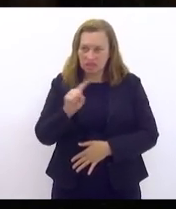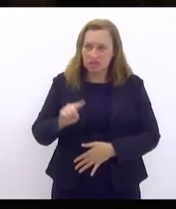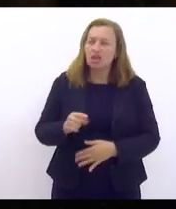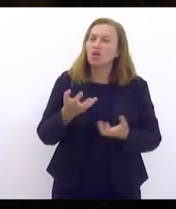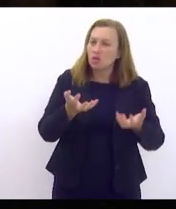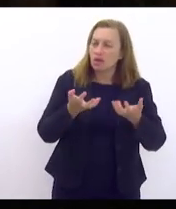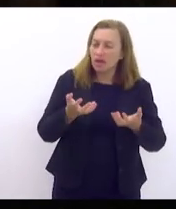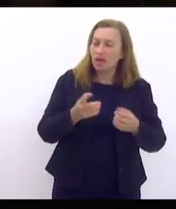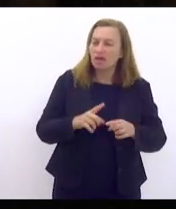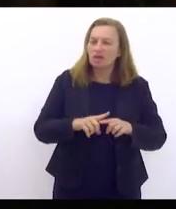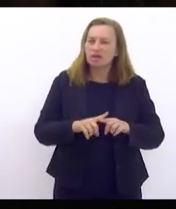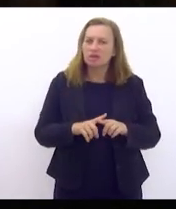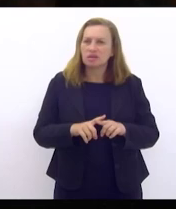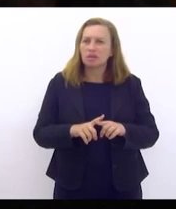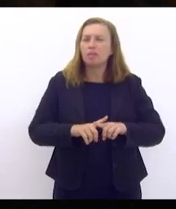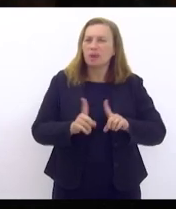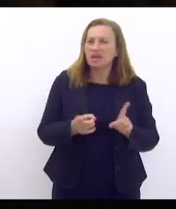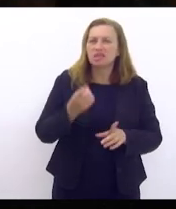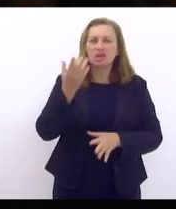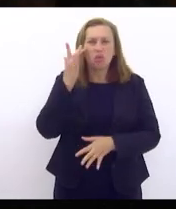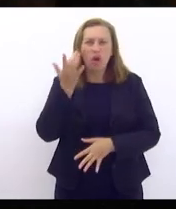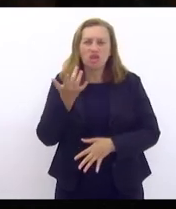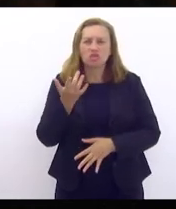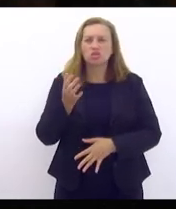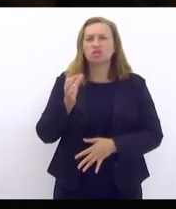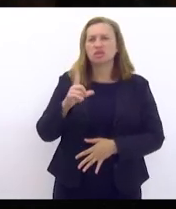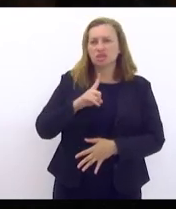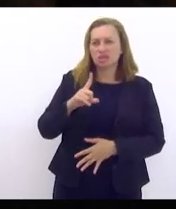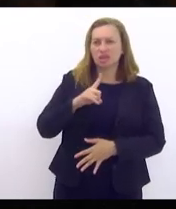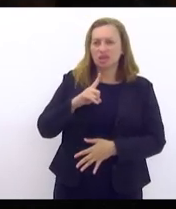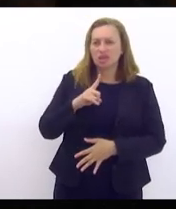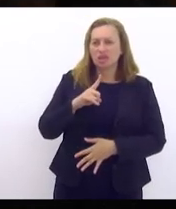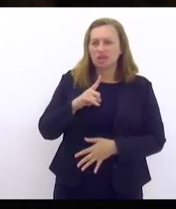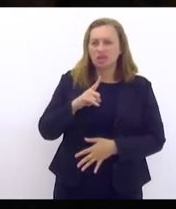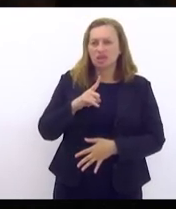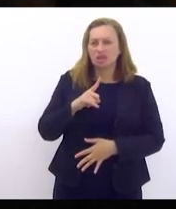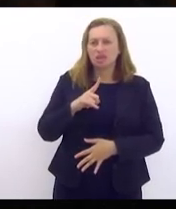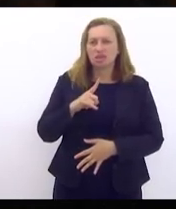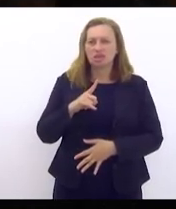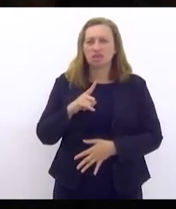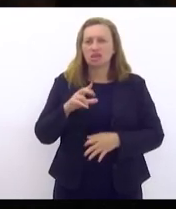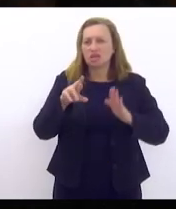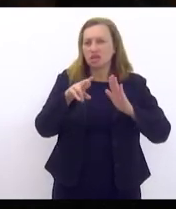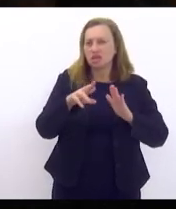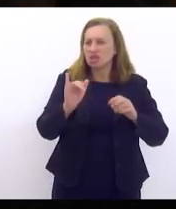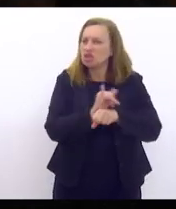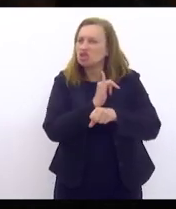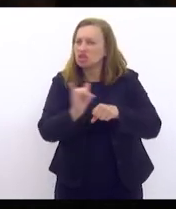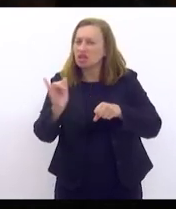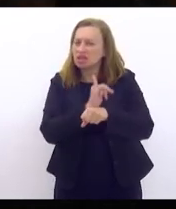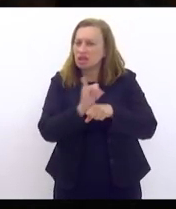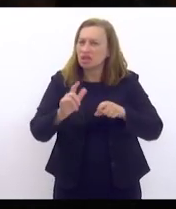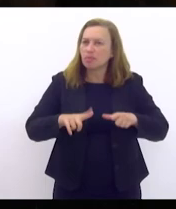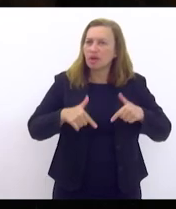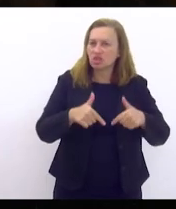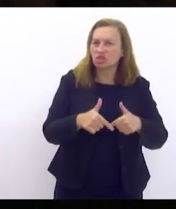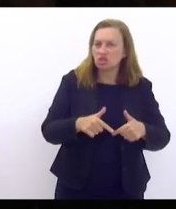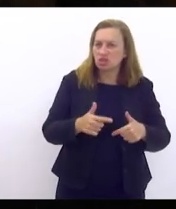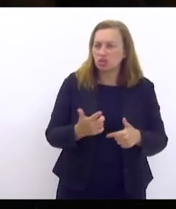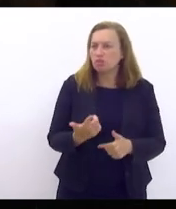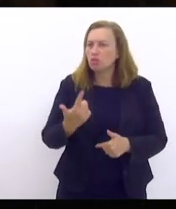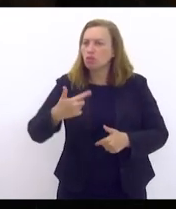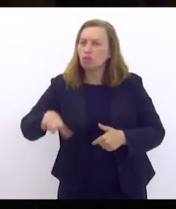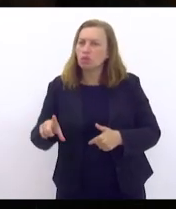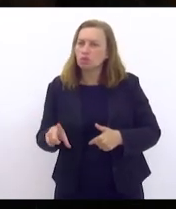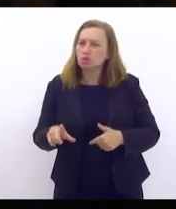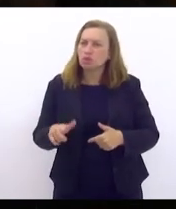medidas legais muito rápidas que podem ser de tomadas para já vigorar para o Próximo exercício